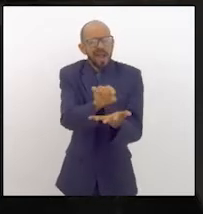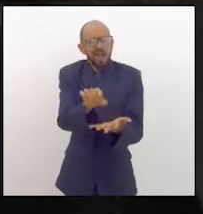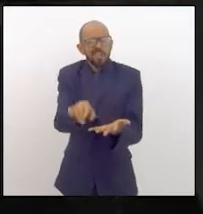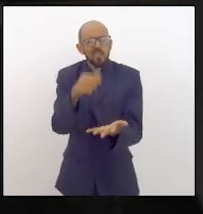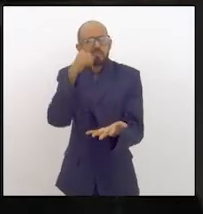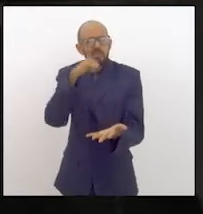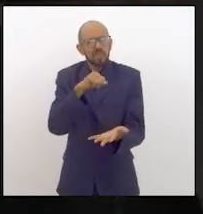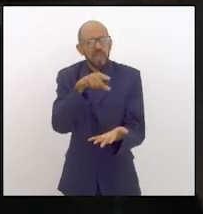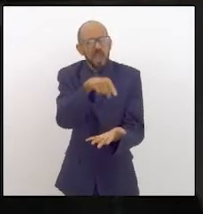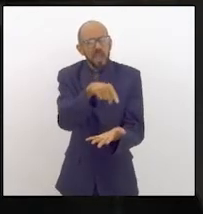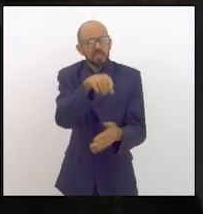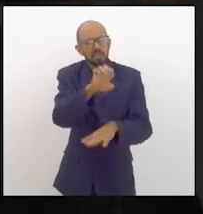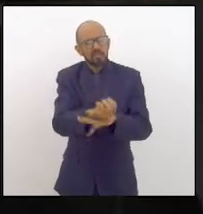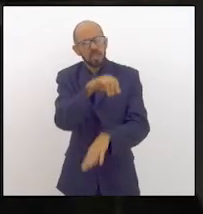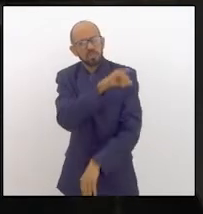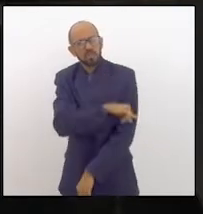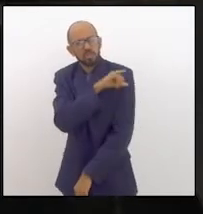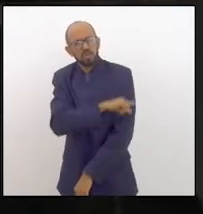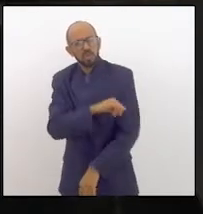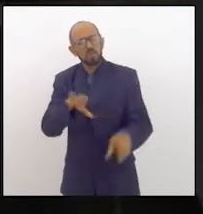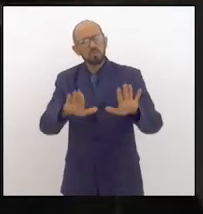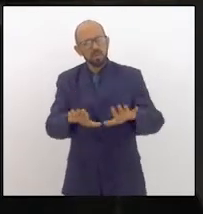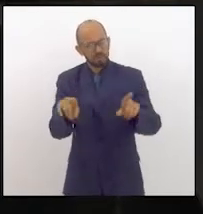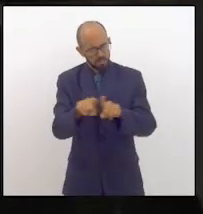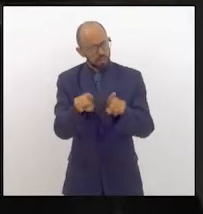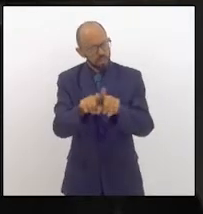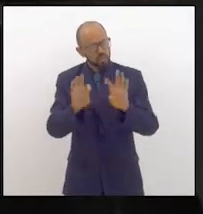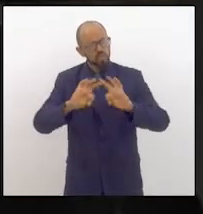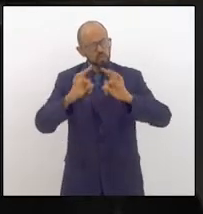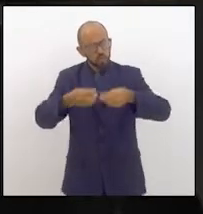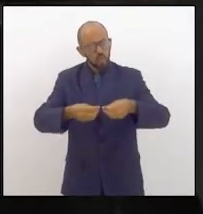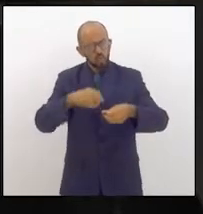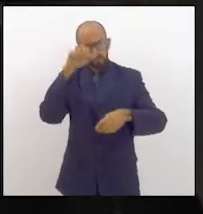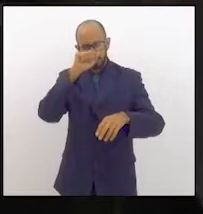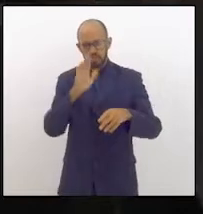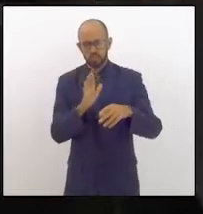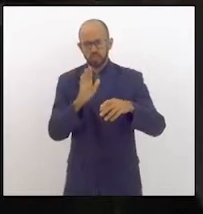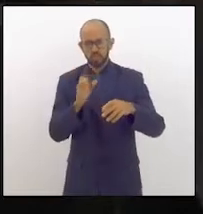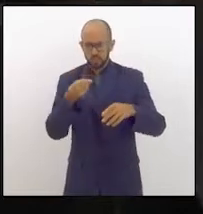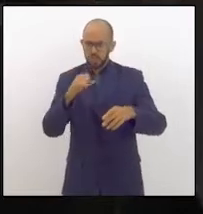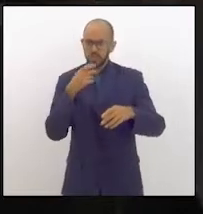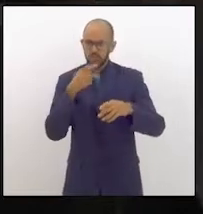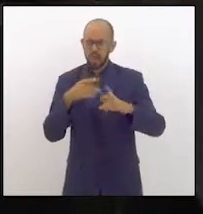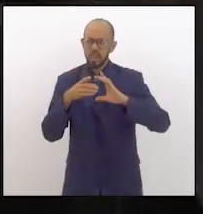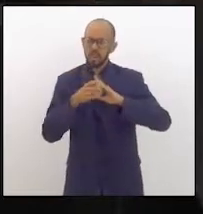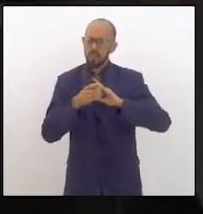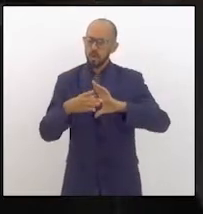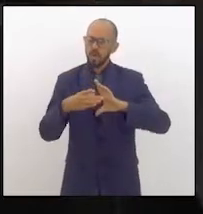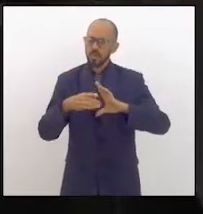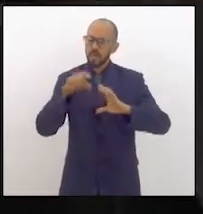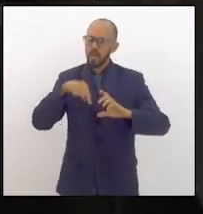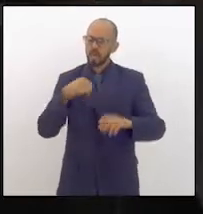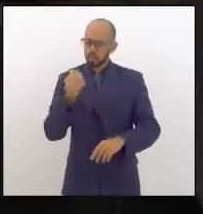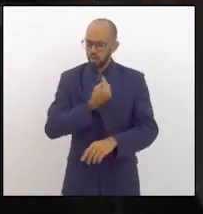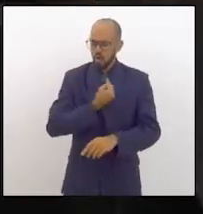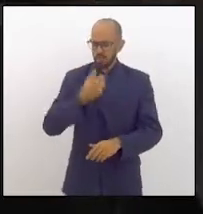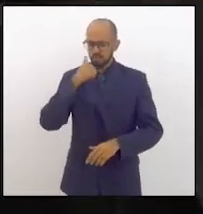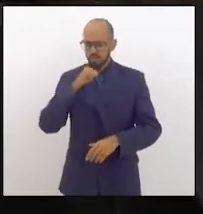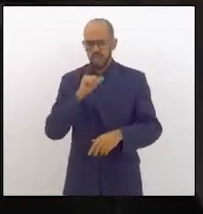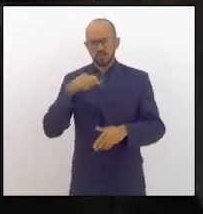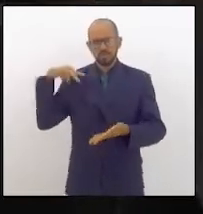não só do estado do Rio de Janeiro mas de todo o Brasil quando a gente fala de democracia é nós mulheres estamos